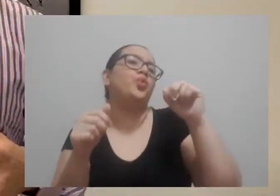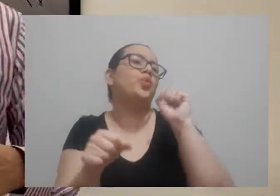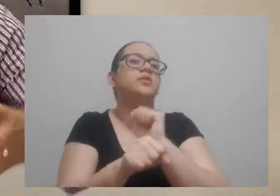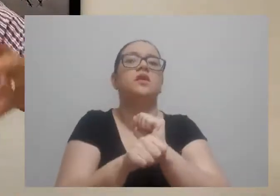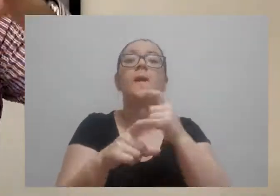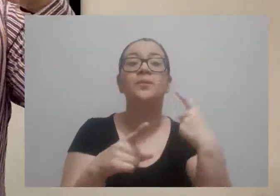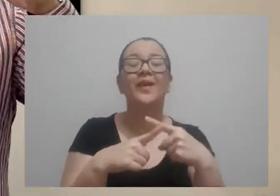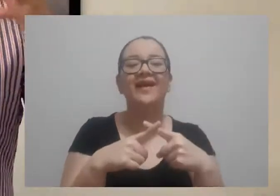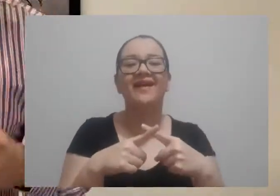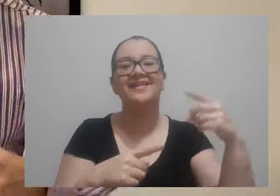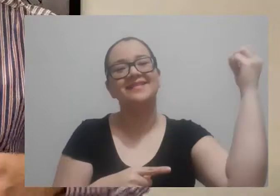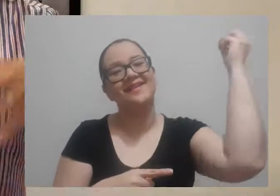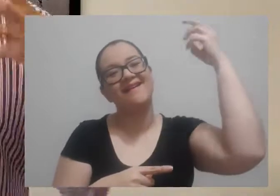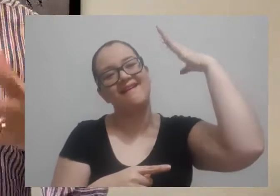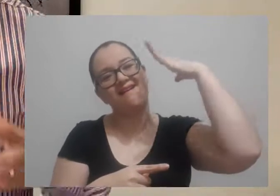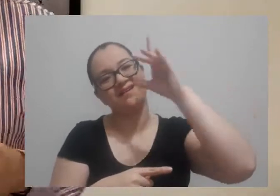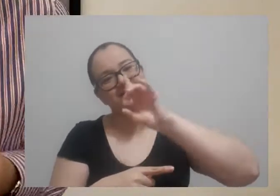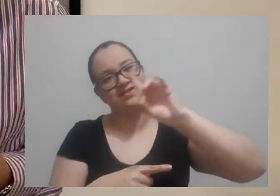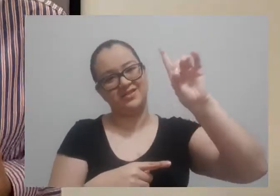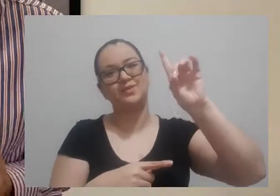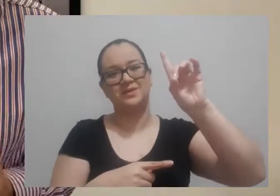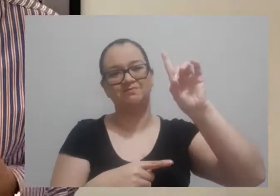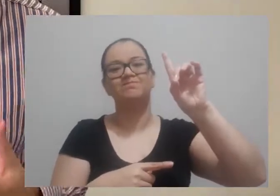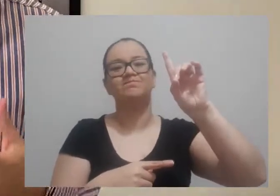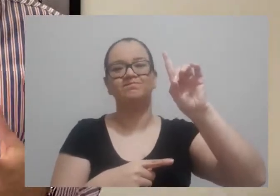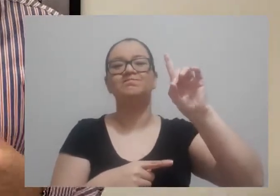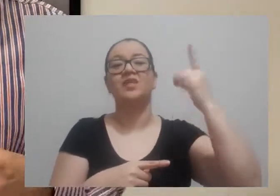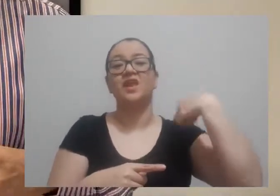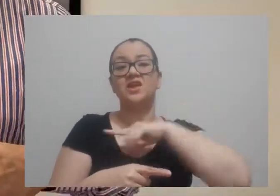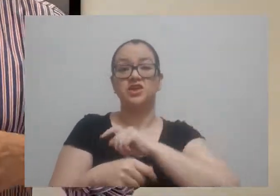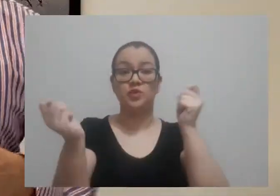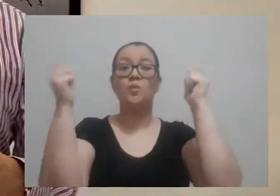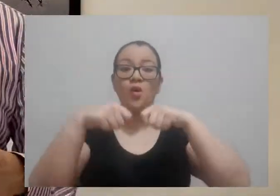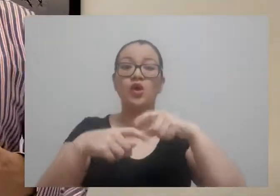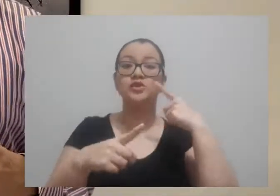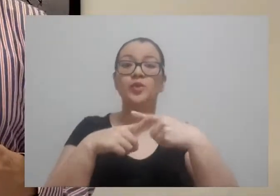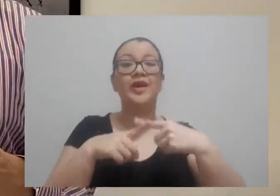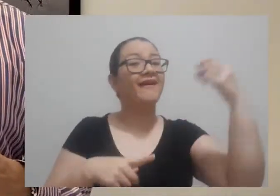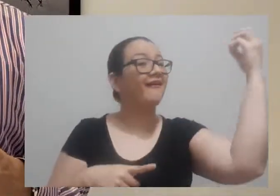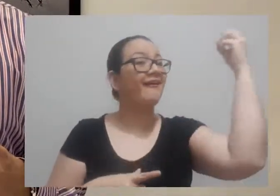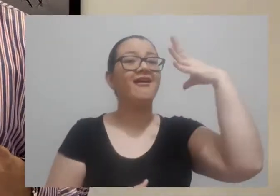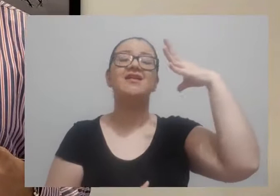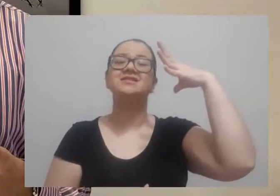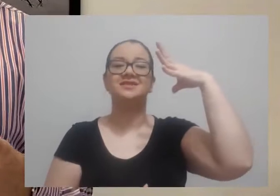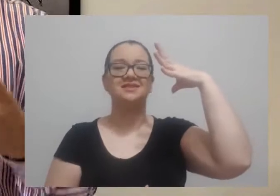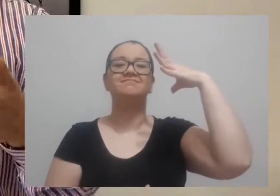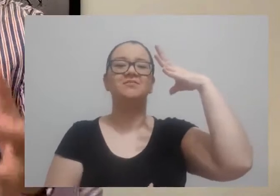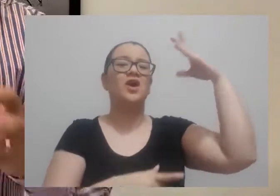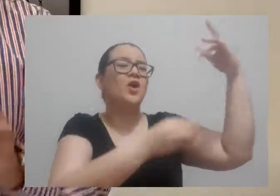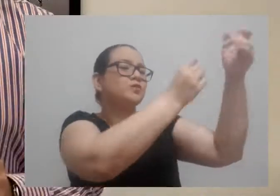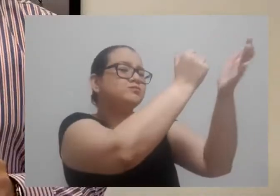graça de Deus que nos capacita, essa graça que nos ajuda e faz com que, ao invés de nós agirmos pelos